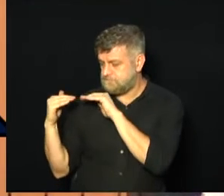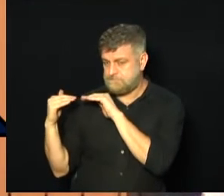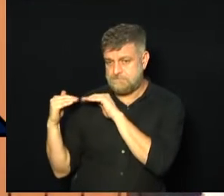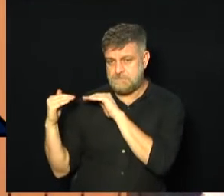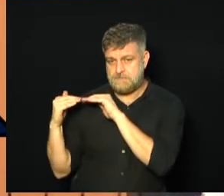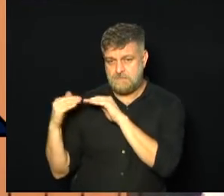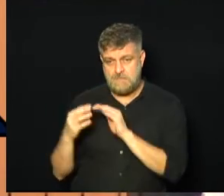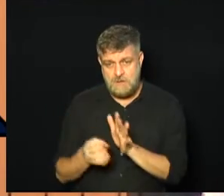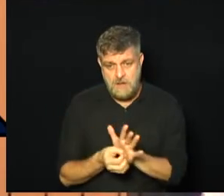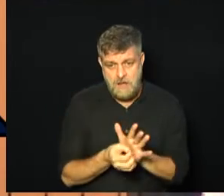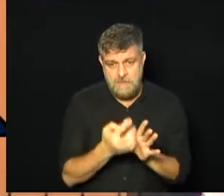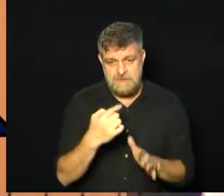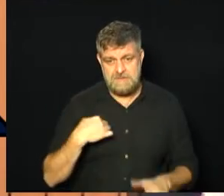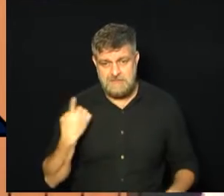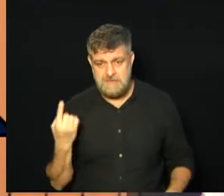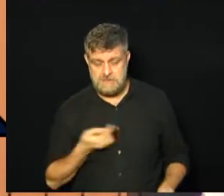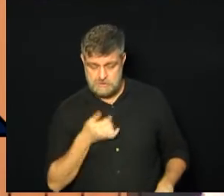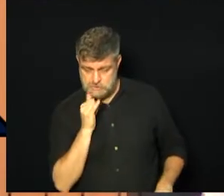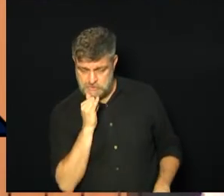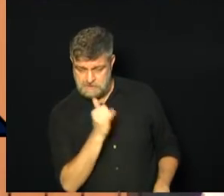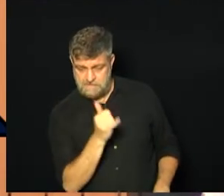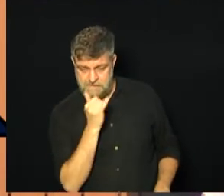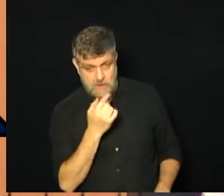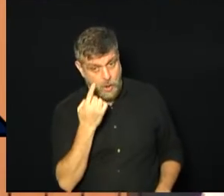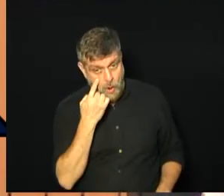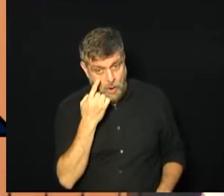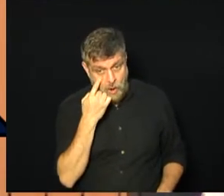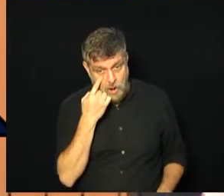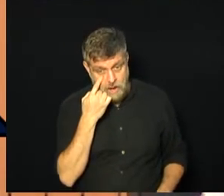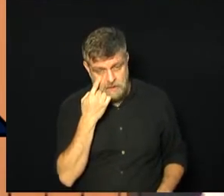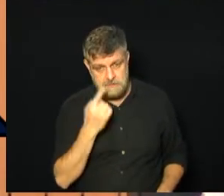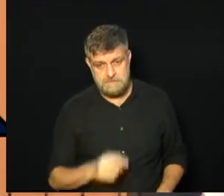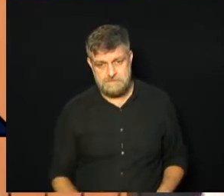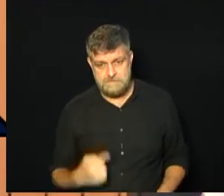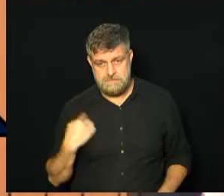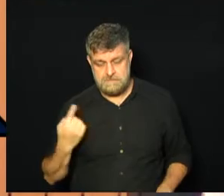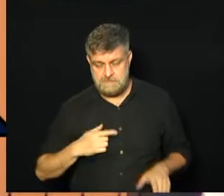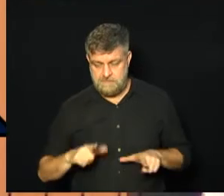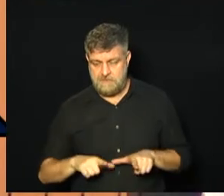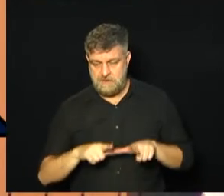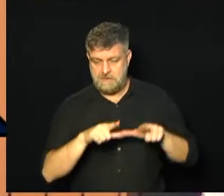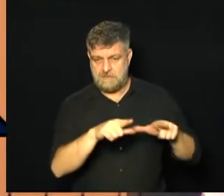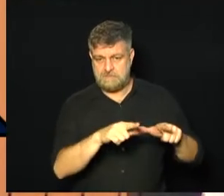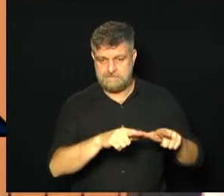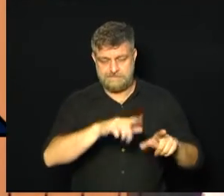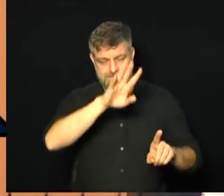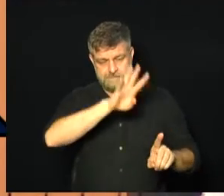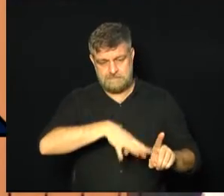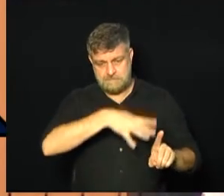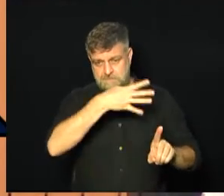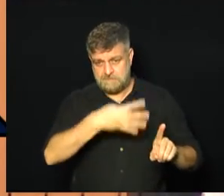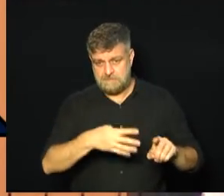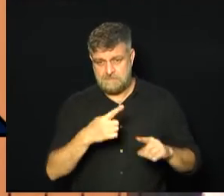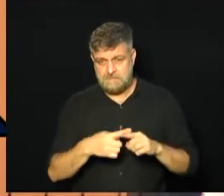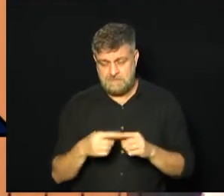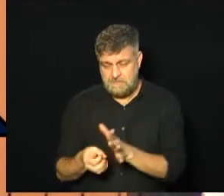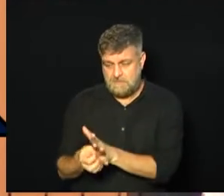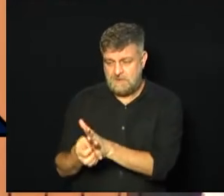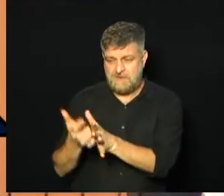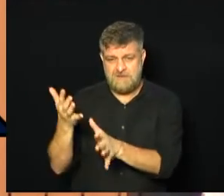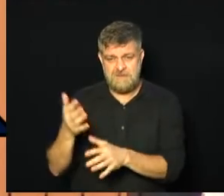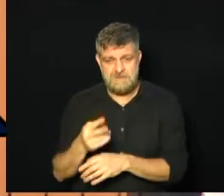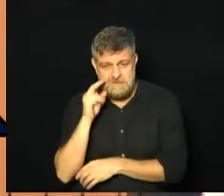Muitas vezes a gente fala, olha, a gente vai entregar alguma honraria, né, porque muitas vezes é isso, a gente